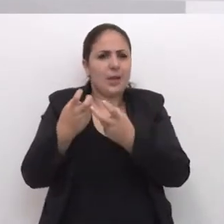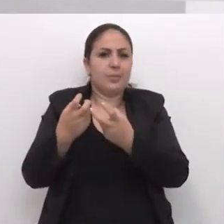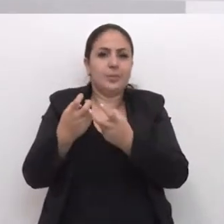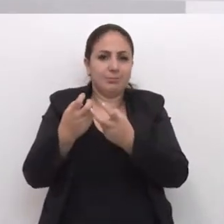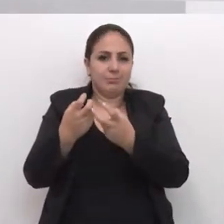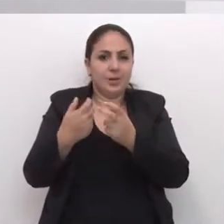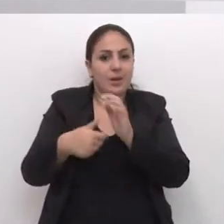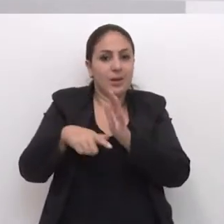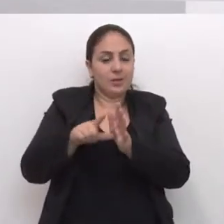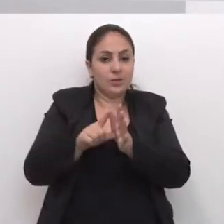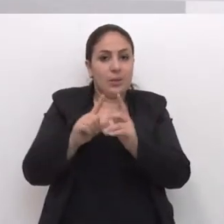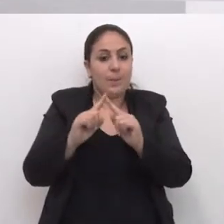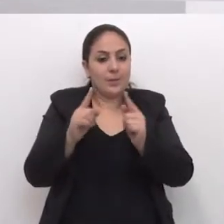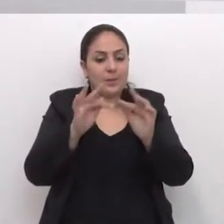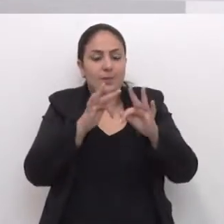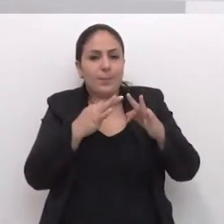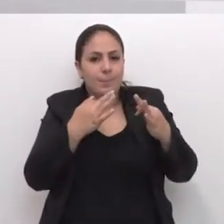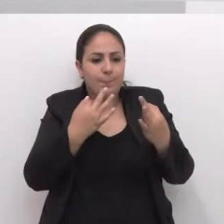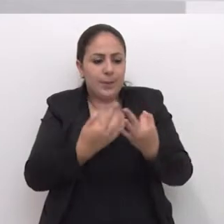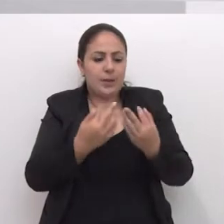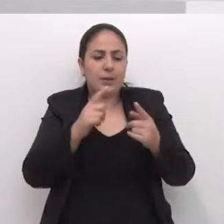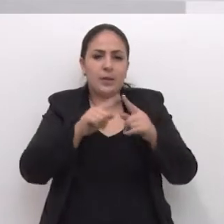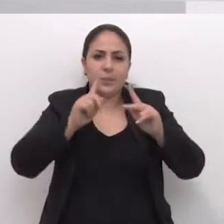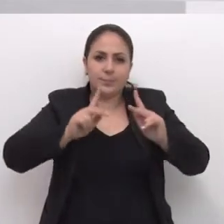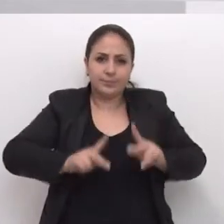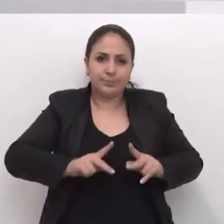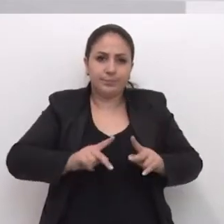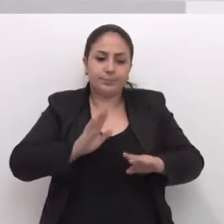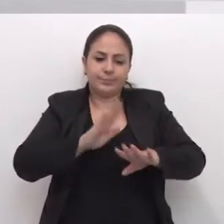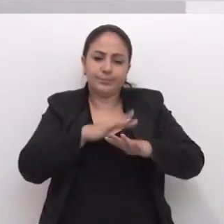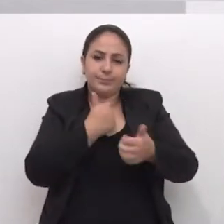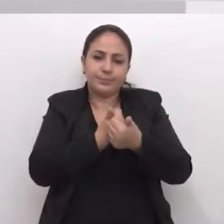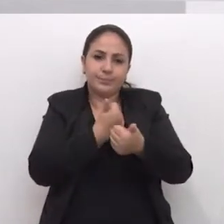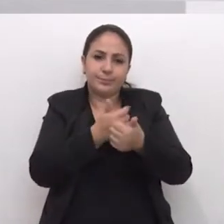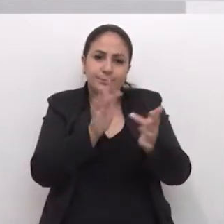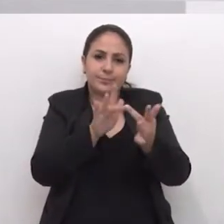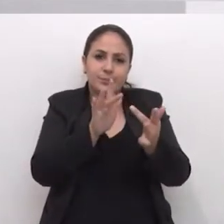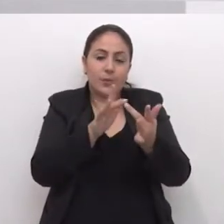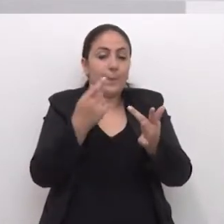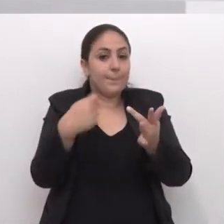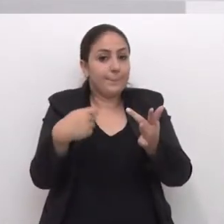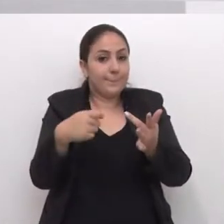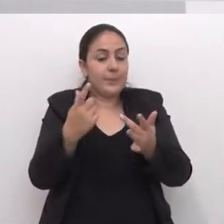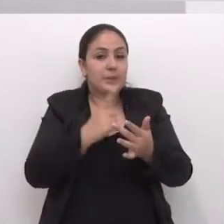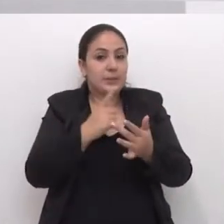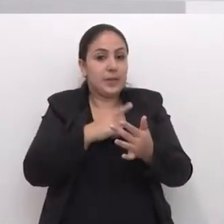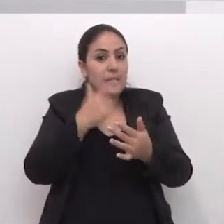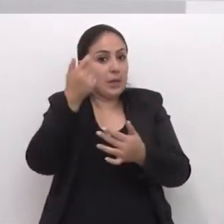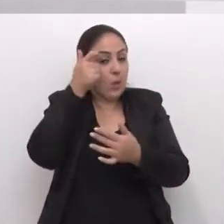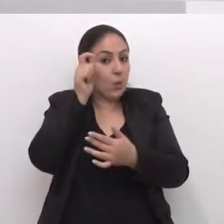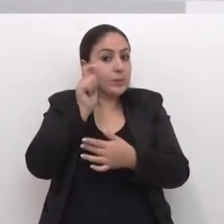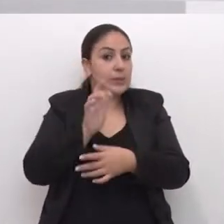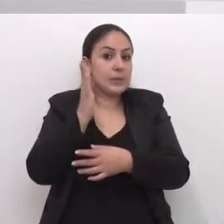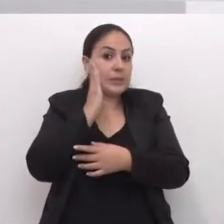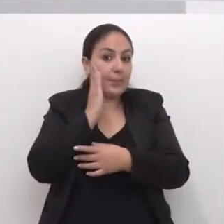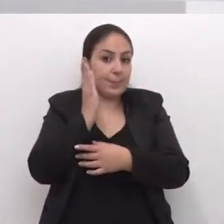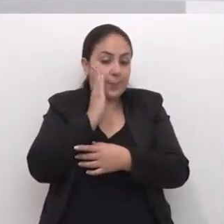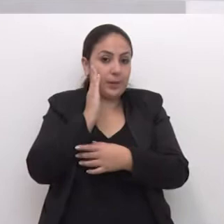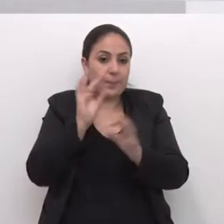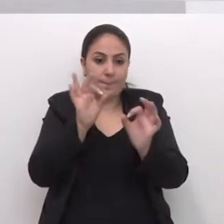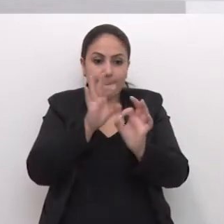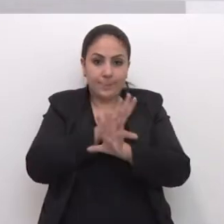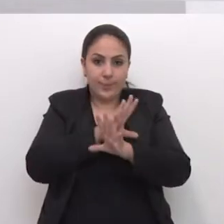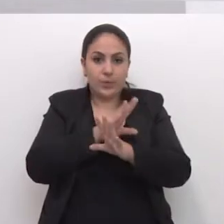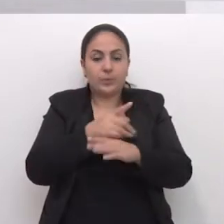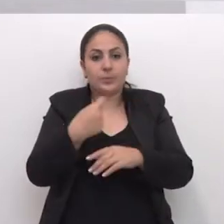vão cometer o suicídio. Então, os familiares, as pessoas mais chegadas têm que ter essa consciência,